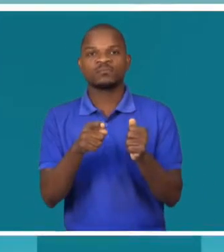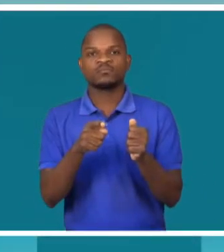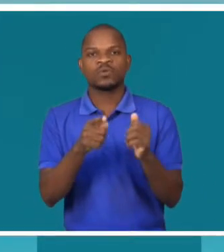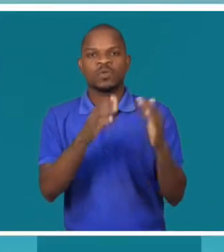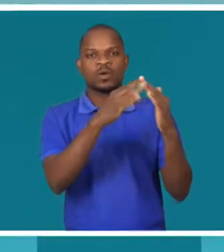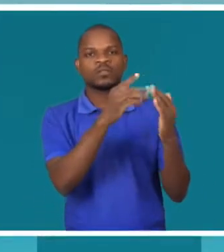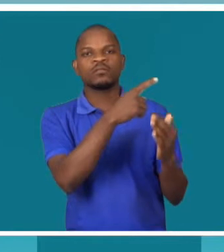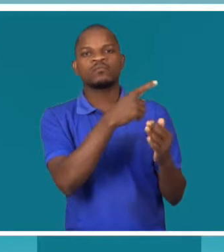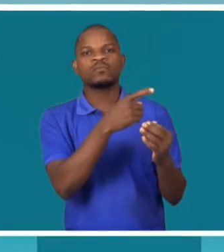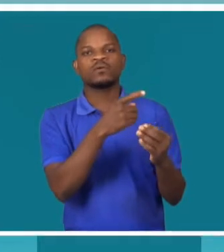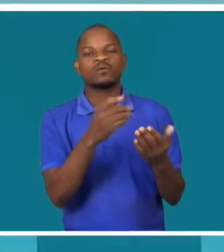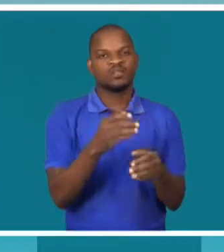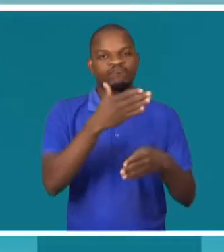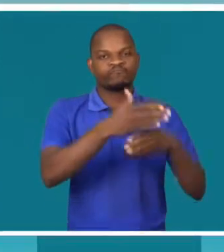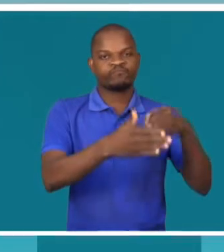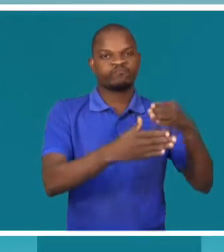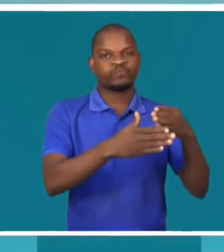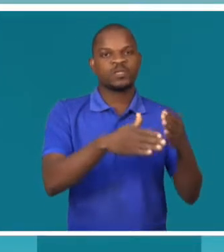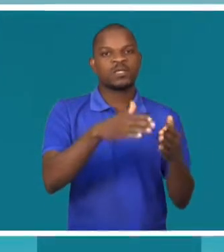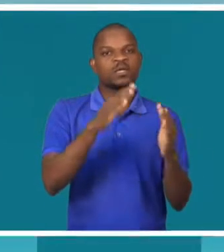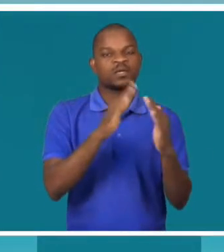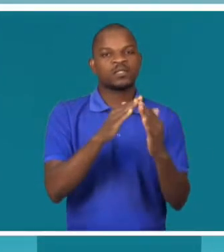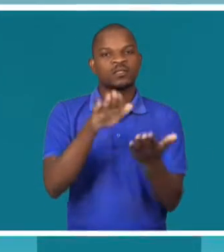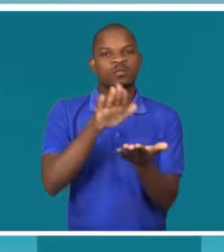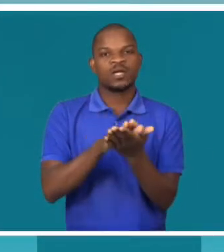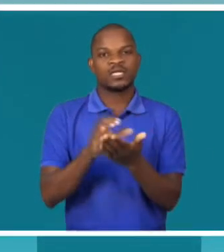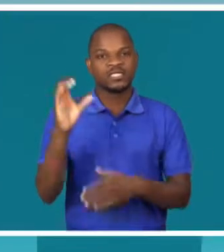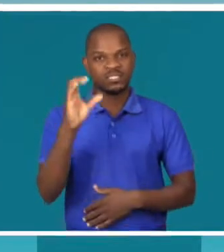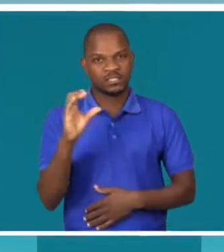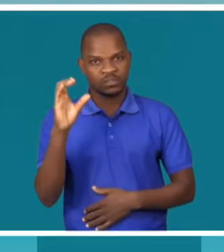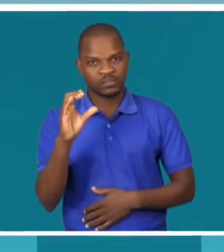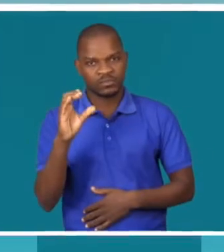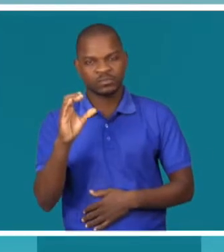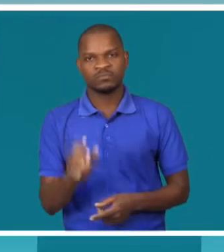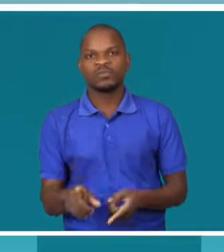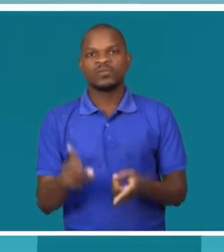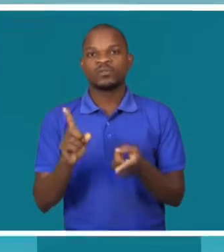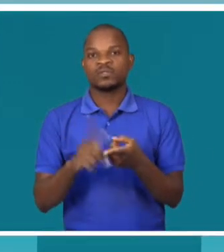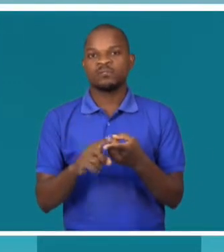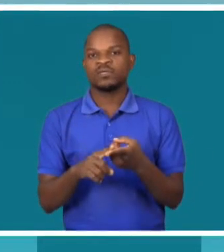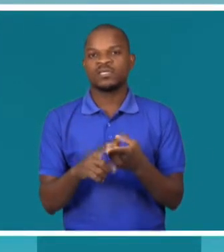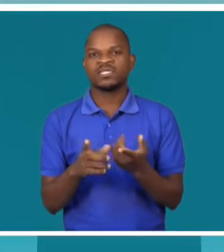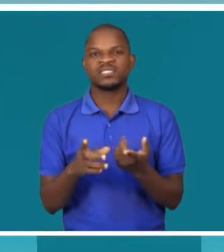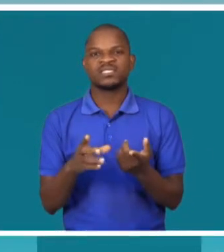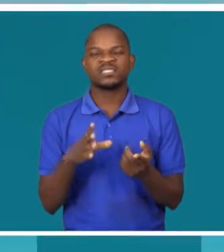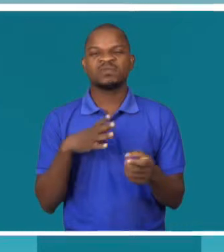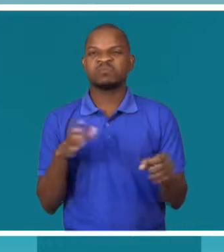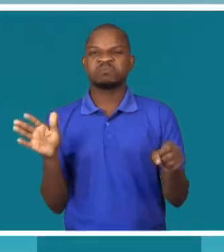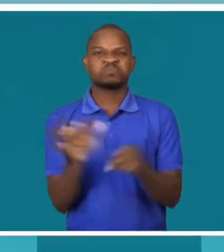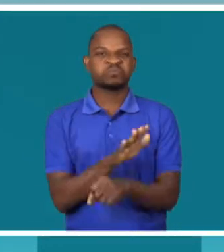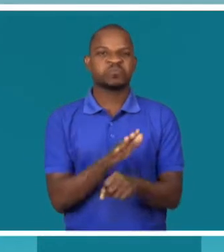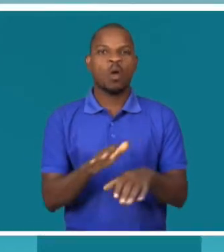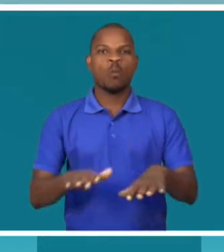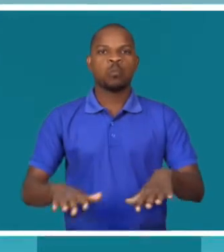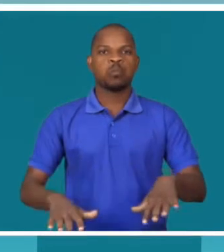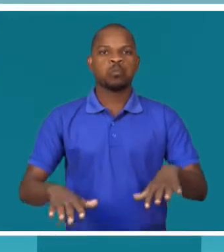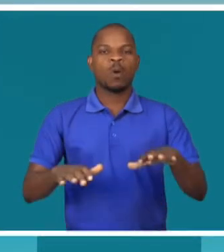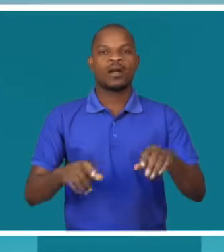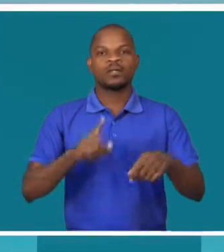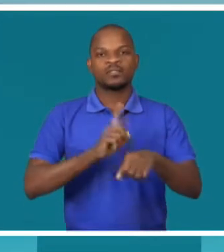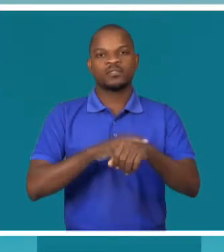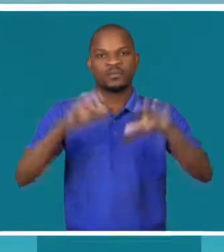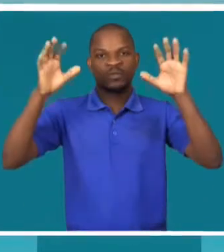deste negócio. Fiz a minha casa no Xamancur. Então, como ela ficava muito cheia de água, quando